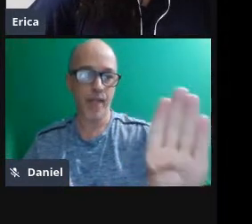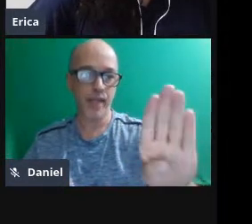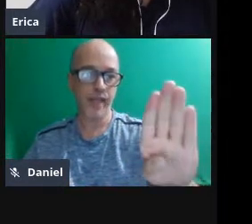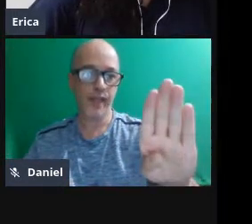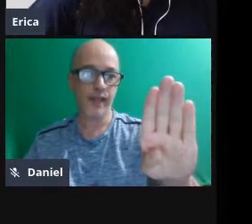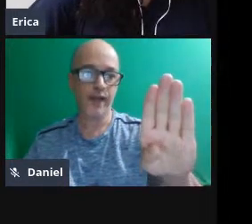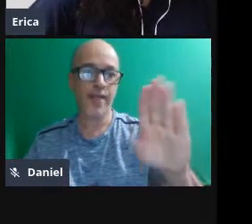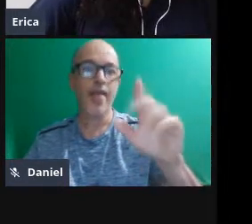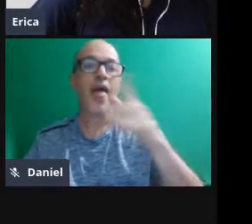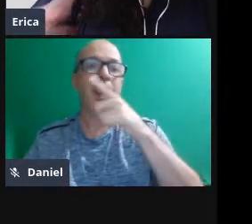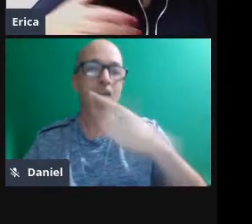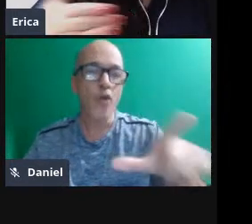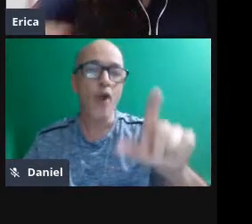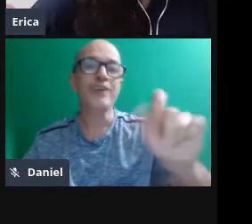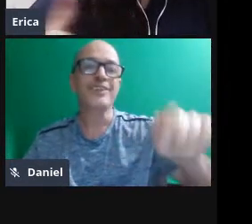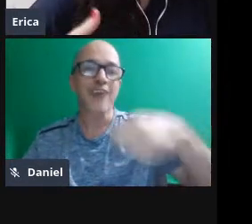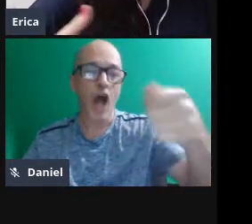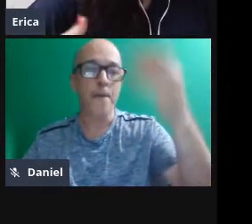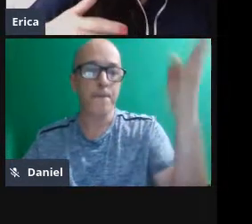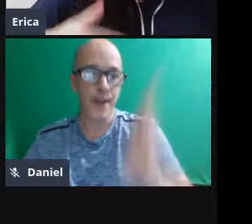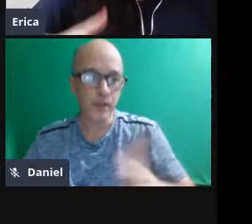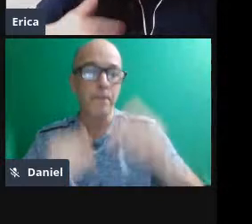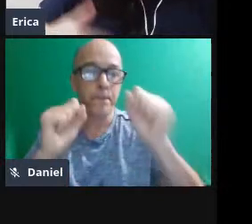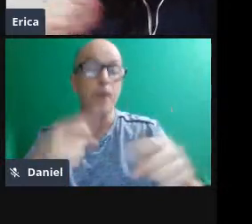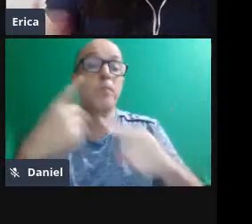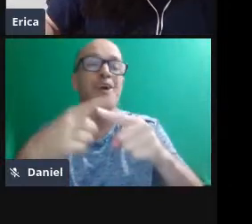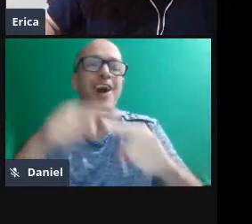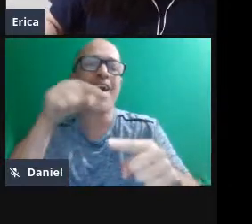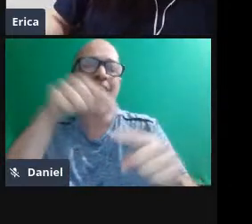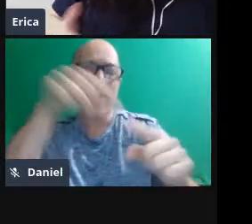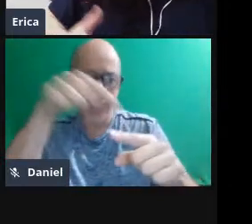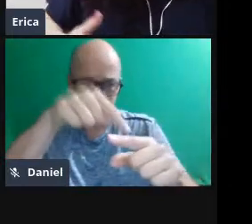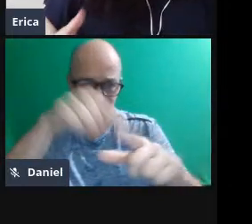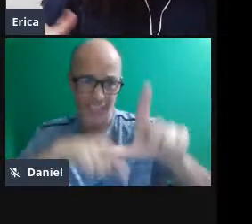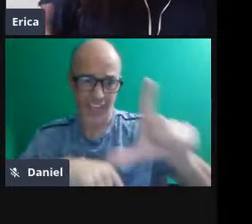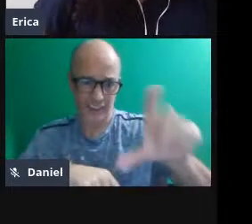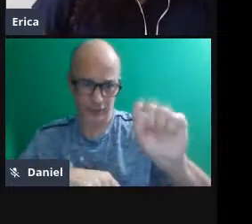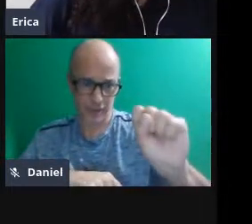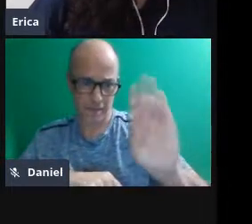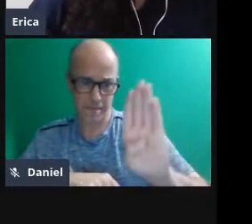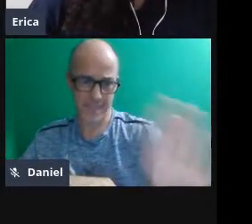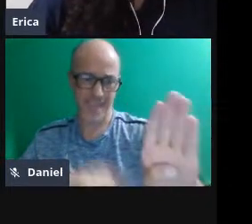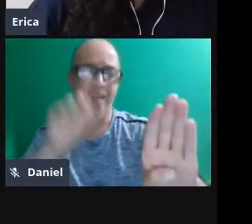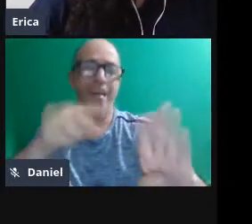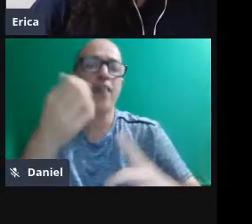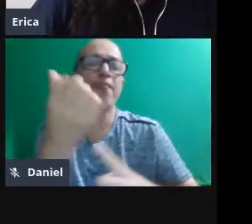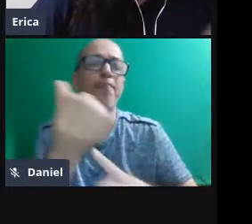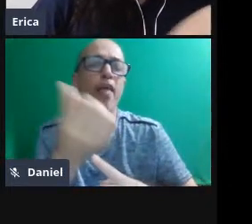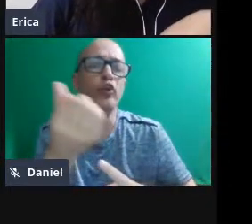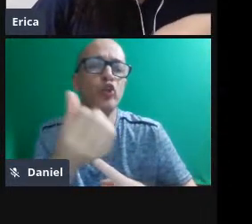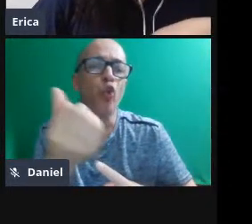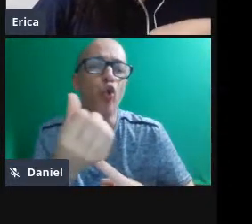que pode ser também, em alguns momentos, nomeada por LSB, Língua de Sinais Brasileira.